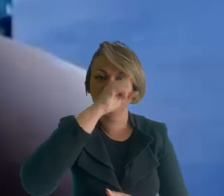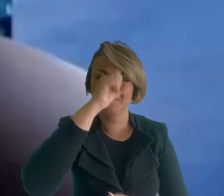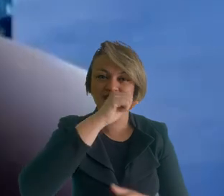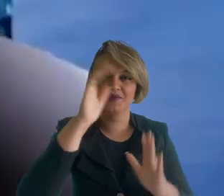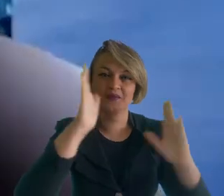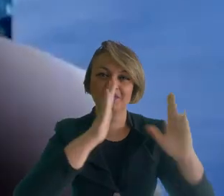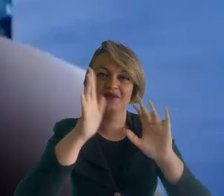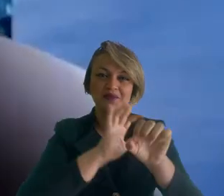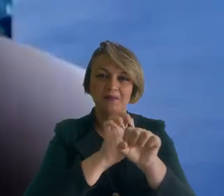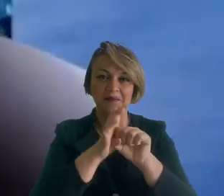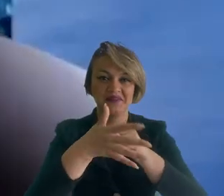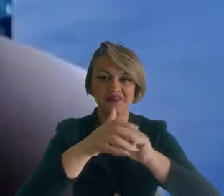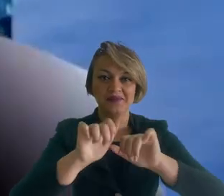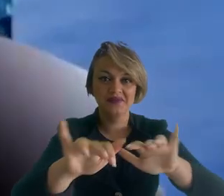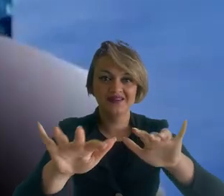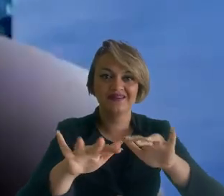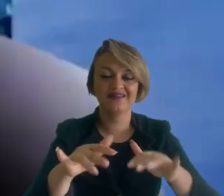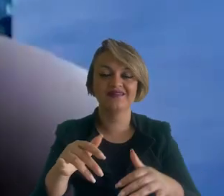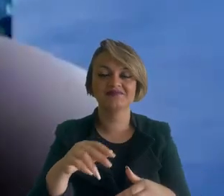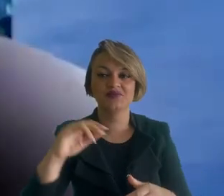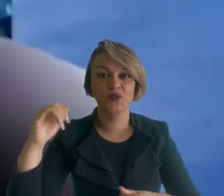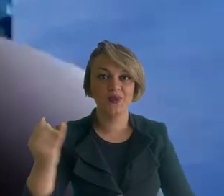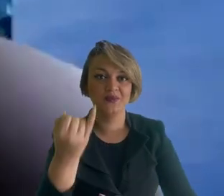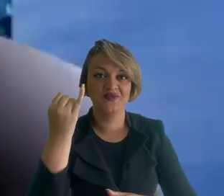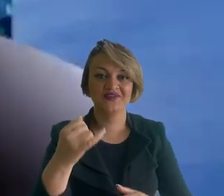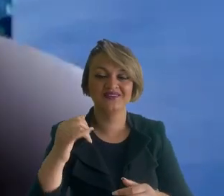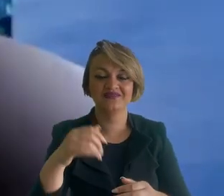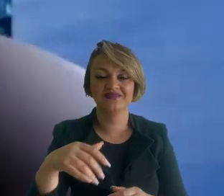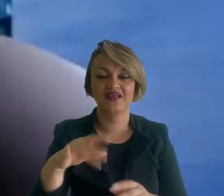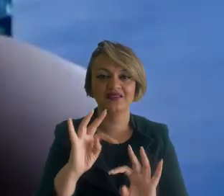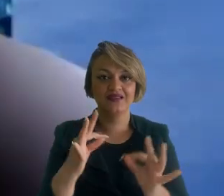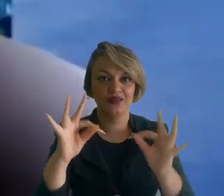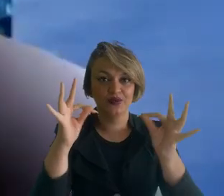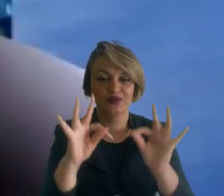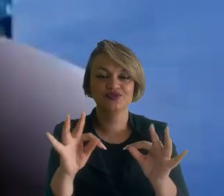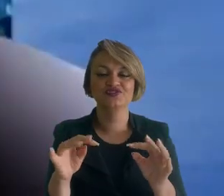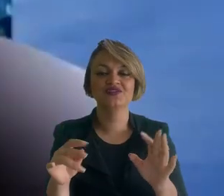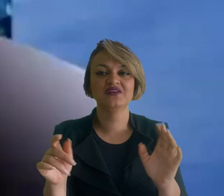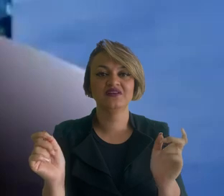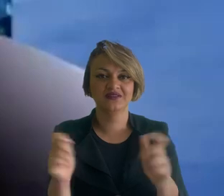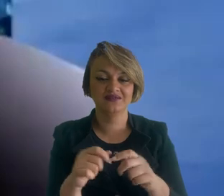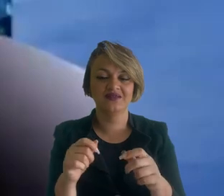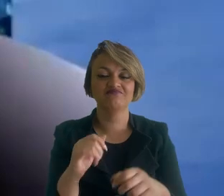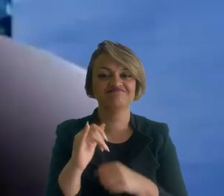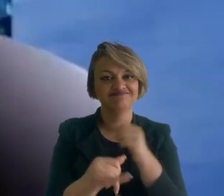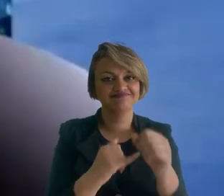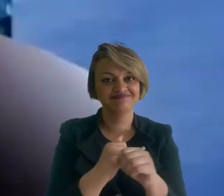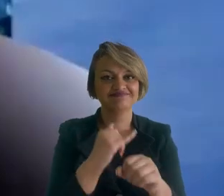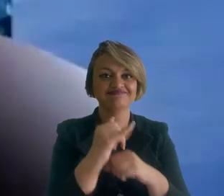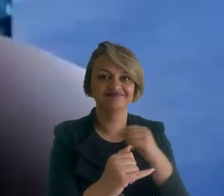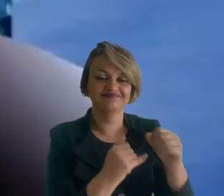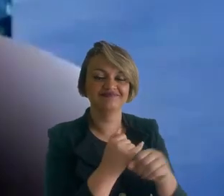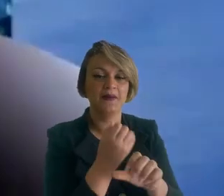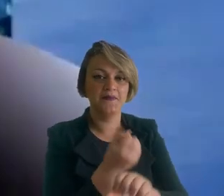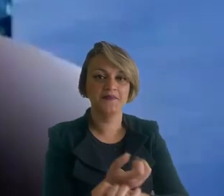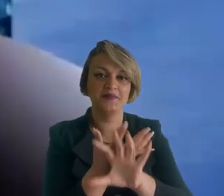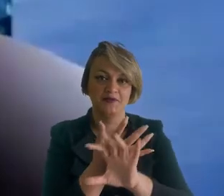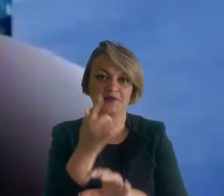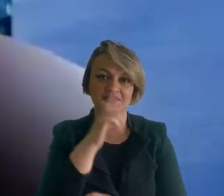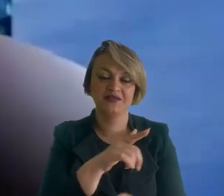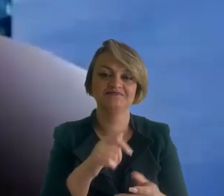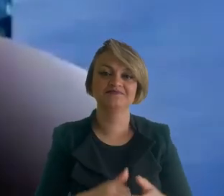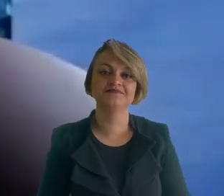que tivemos em razão da pandemia né E nós devemos utilizar os novos aprendizados para